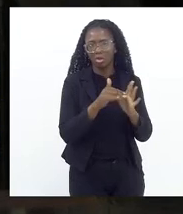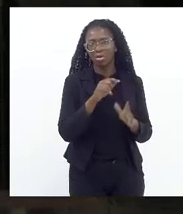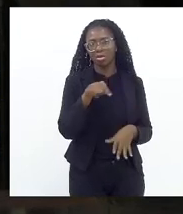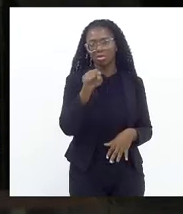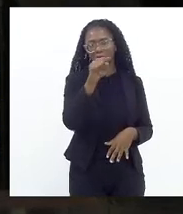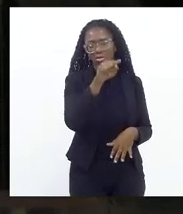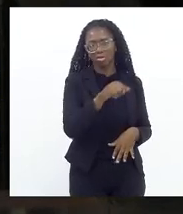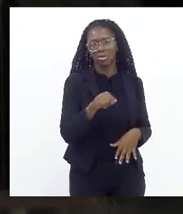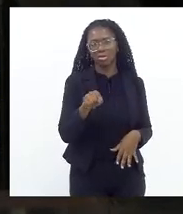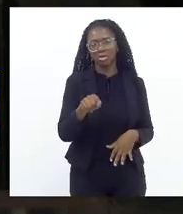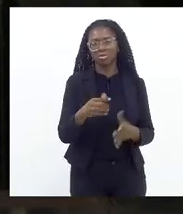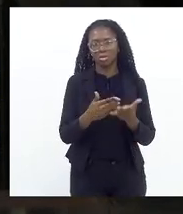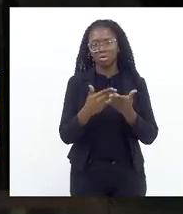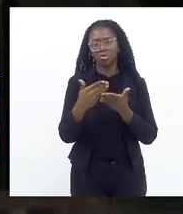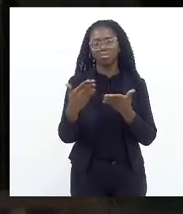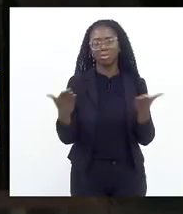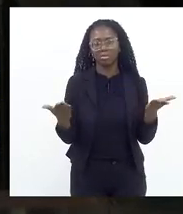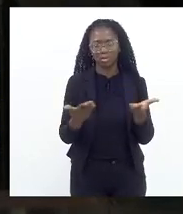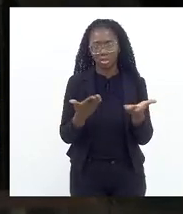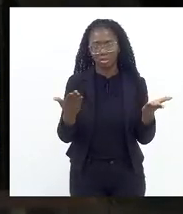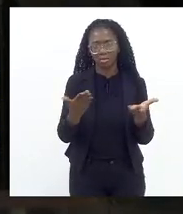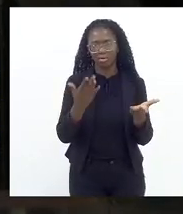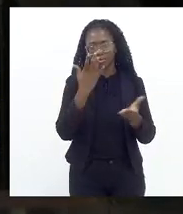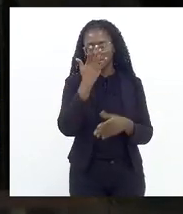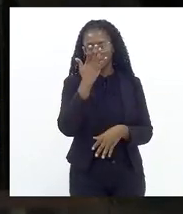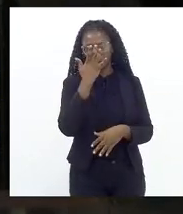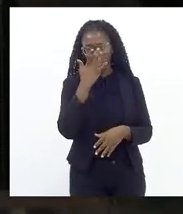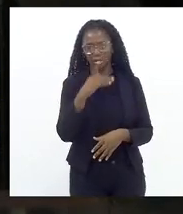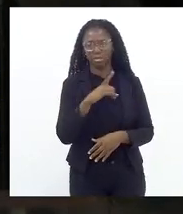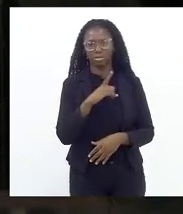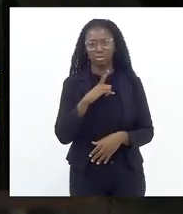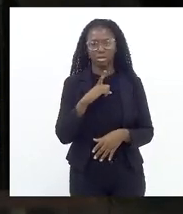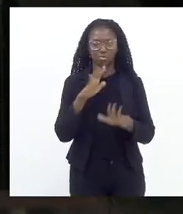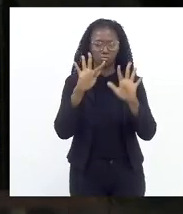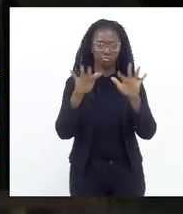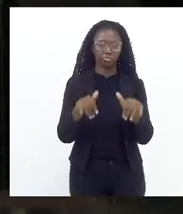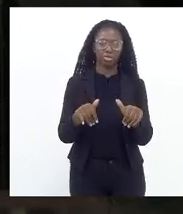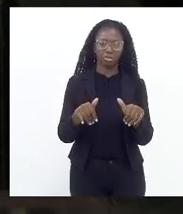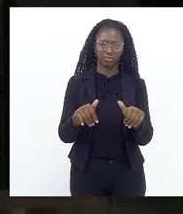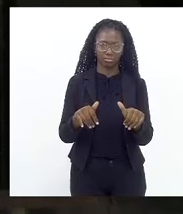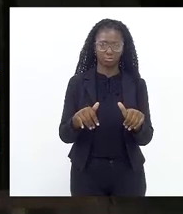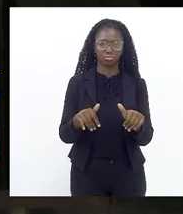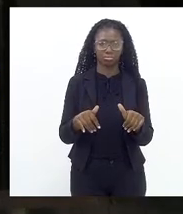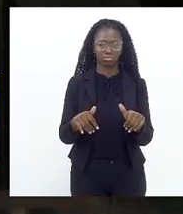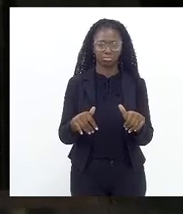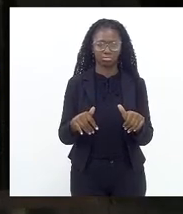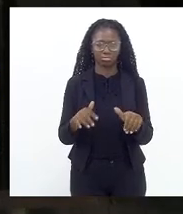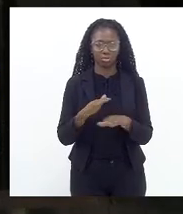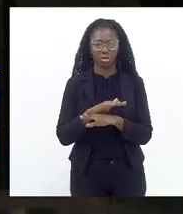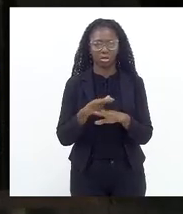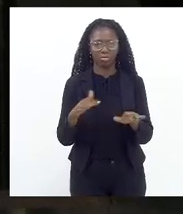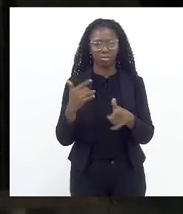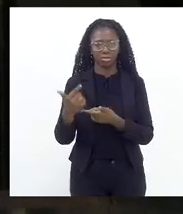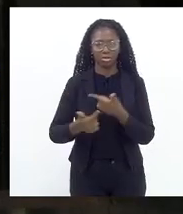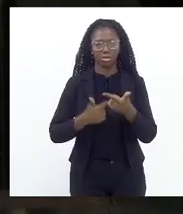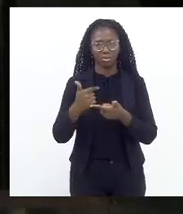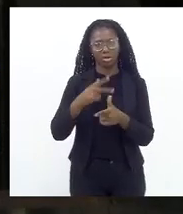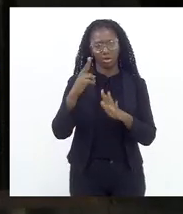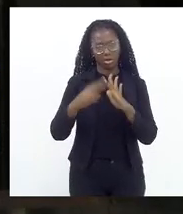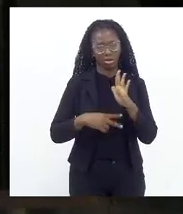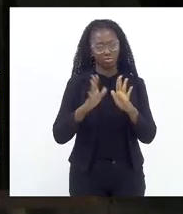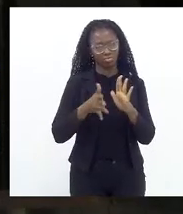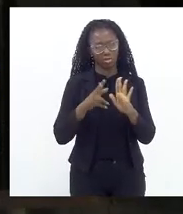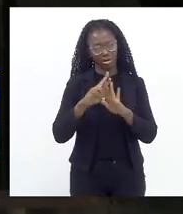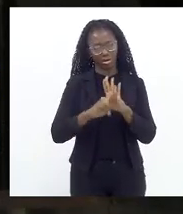começa a chegar a termo, começa a chegar ao fim esse trabalho. Houve a leitura do